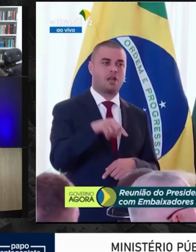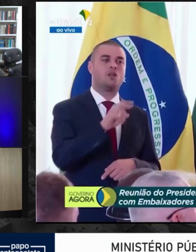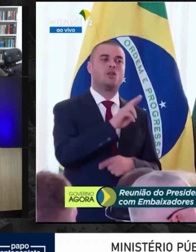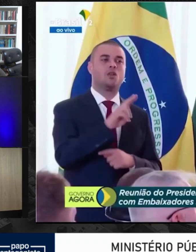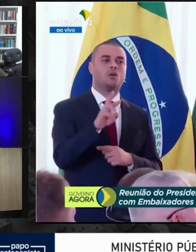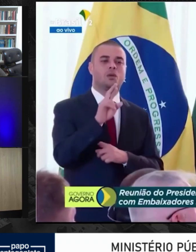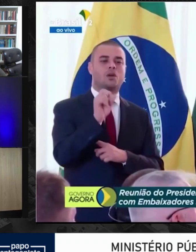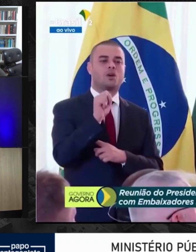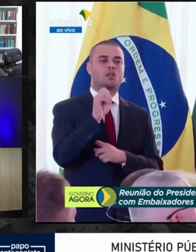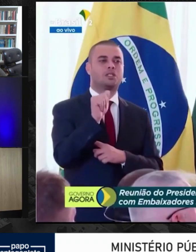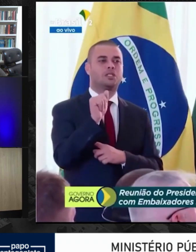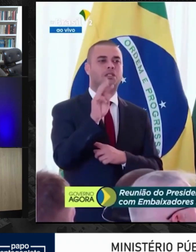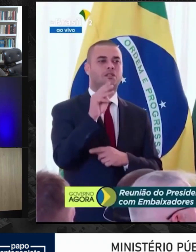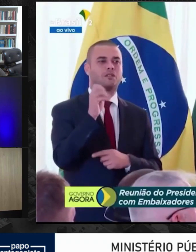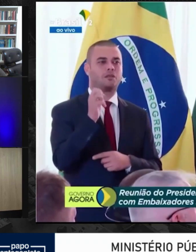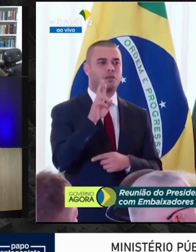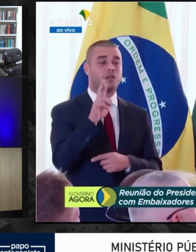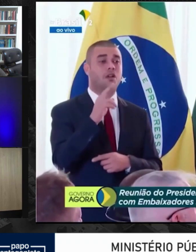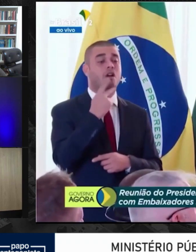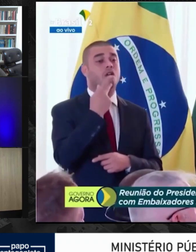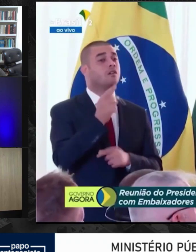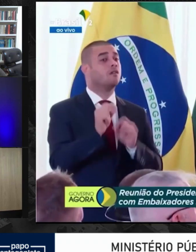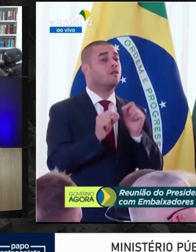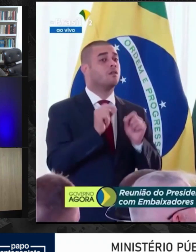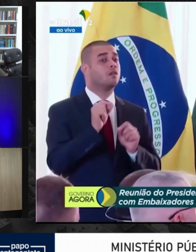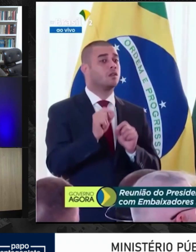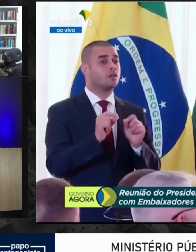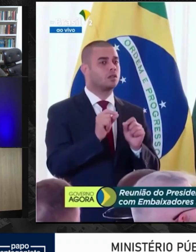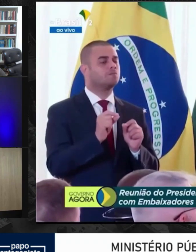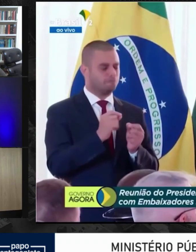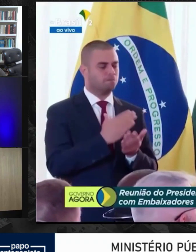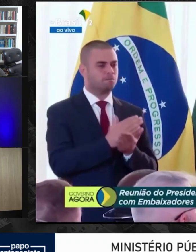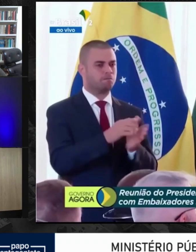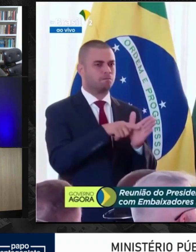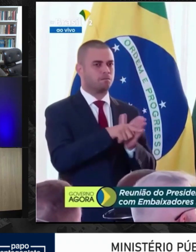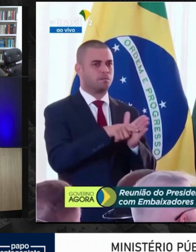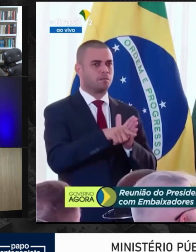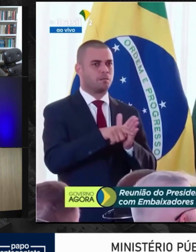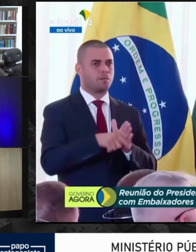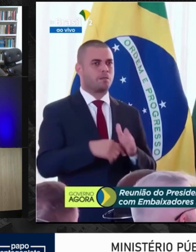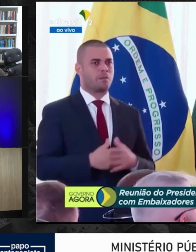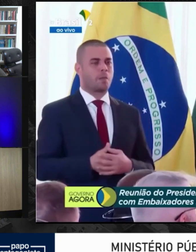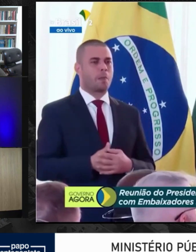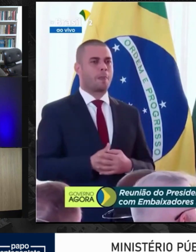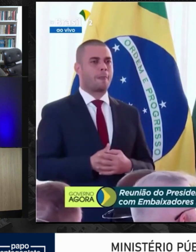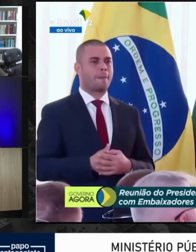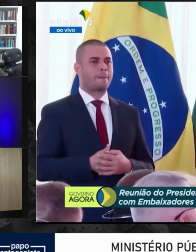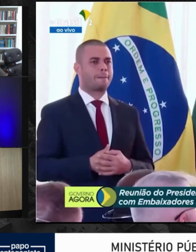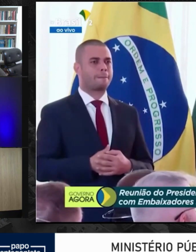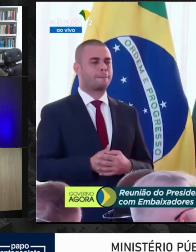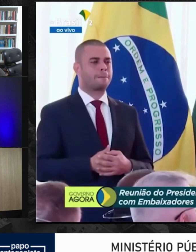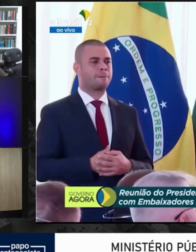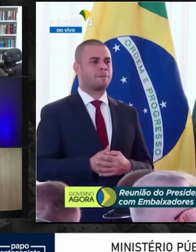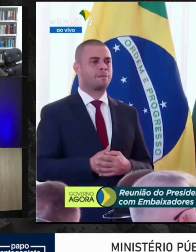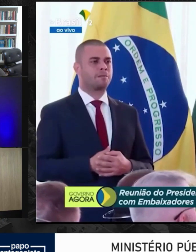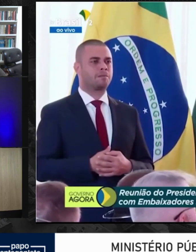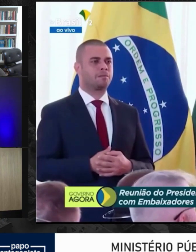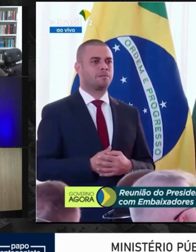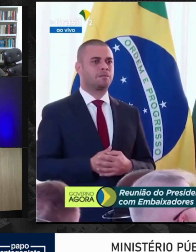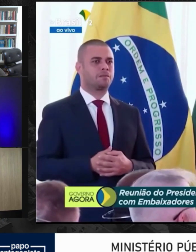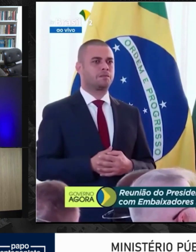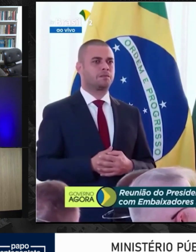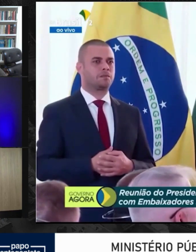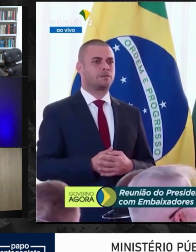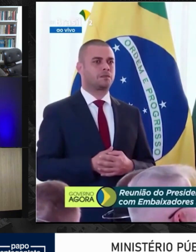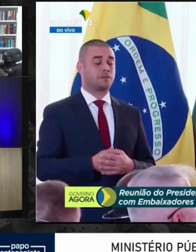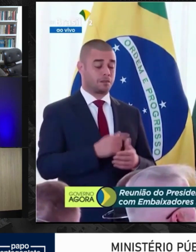atraía adesão a sua posição de candidato a coçado pelas engrenagens obscuras do Tipo de política a que ele seria